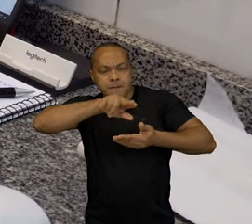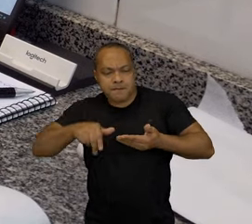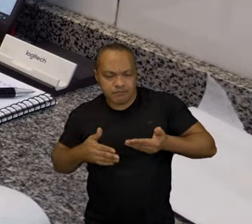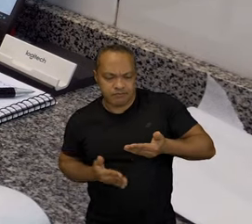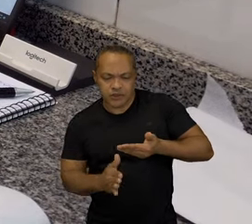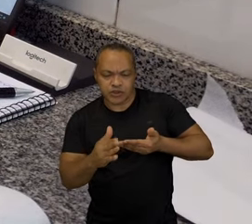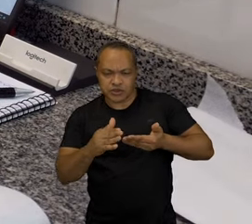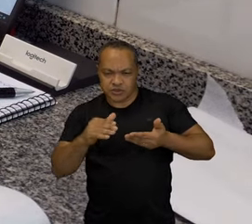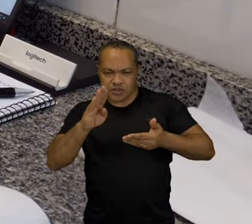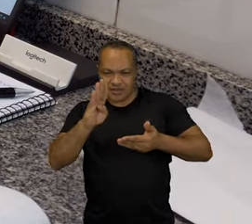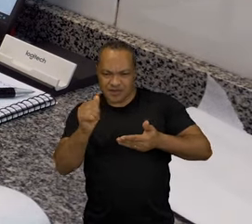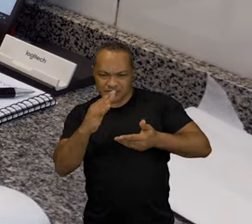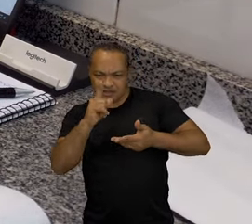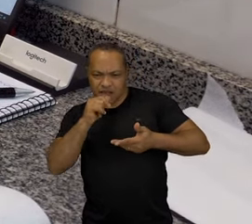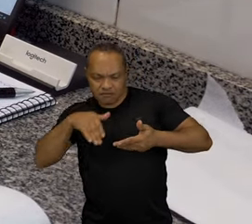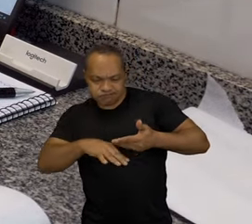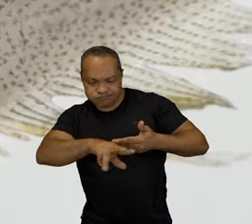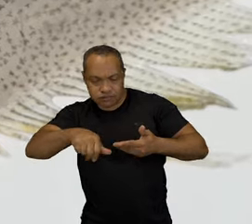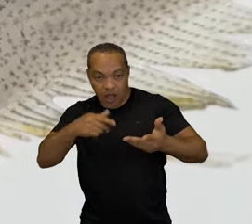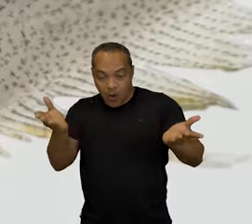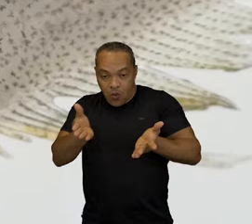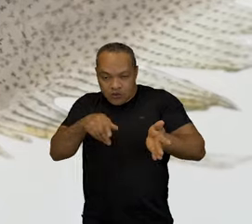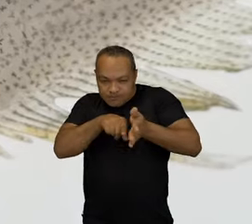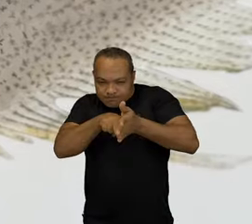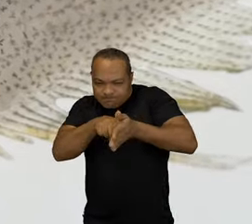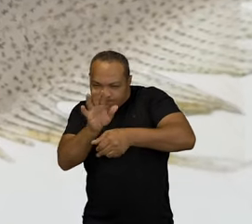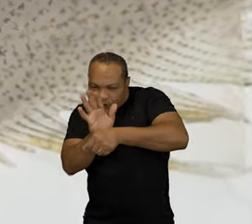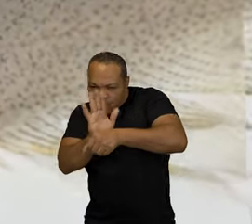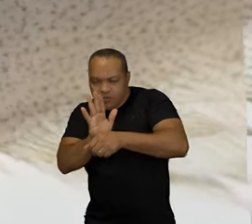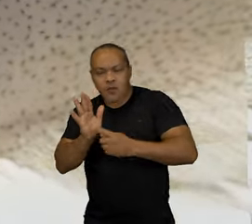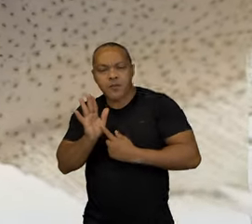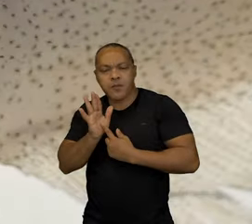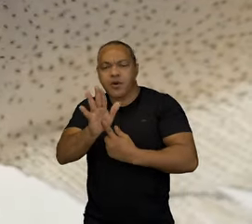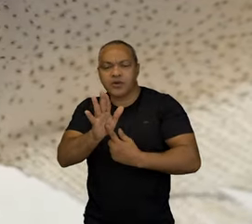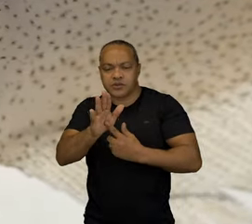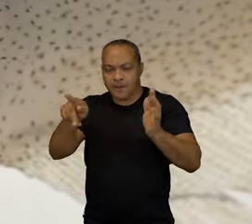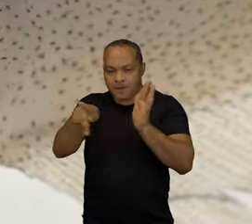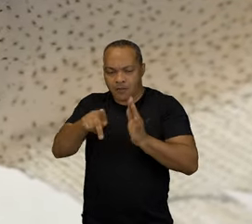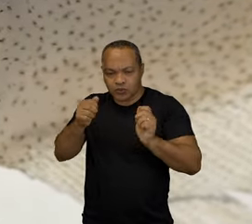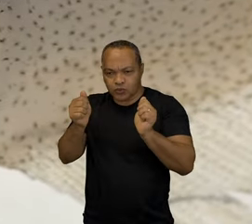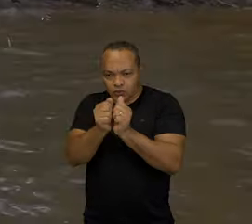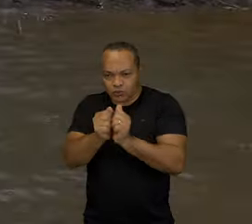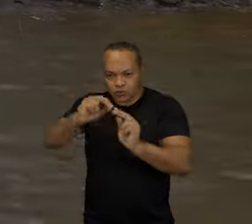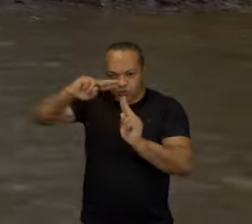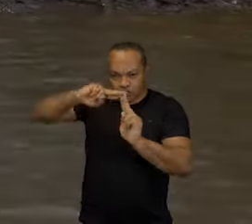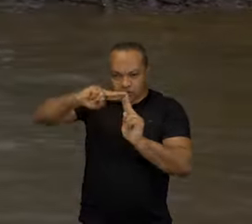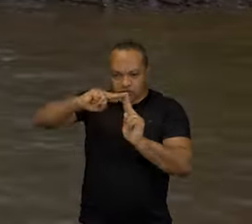uma bacia hidrográfica. Este documentário os acompanha da universidade